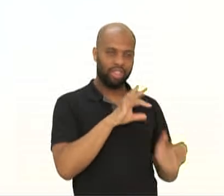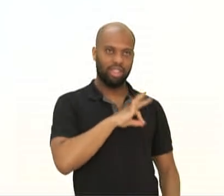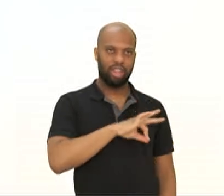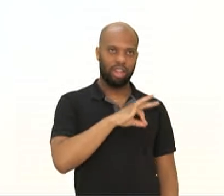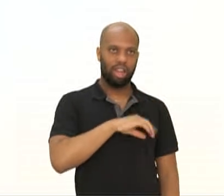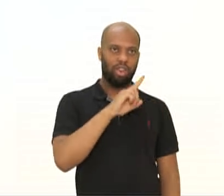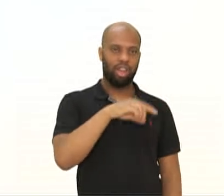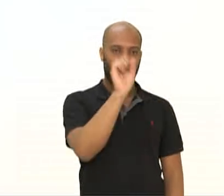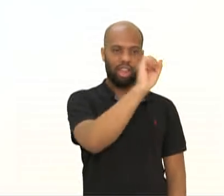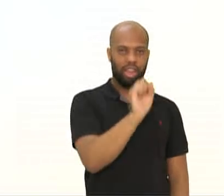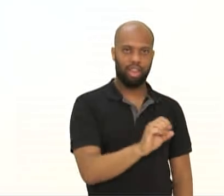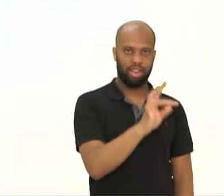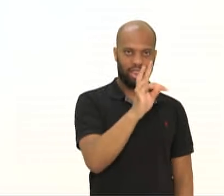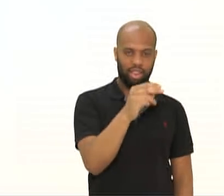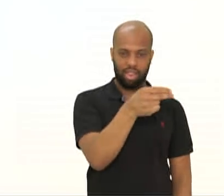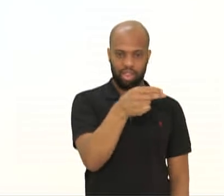ST,